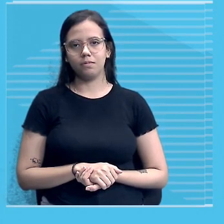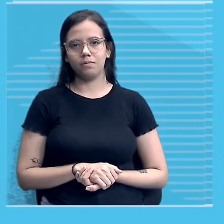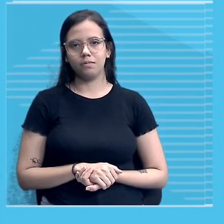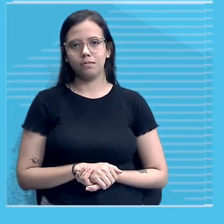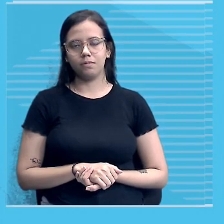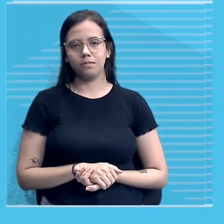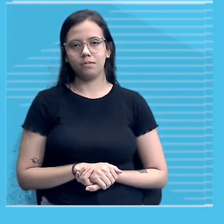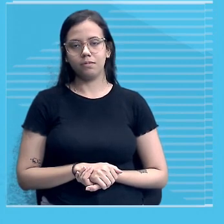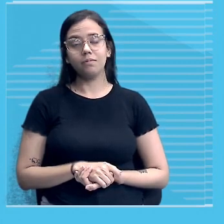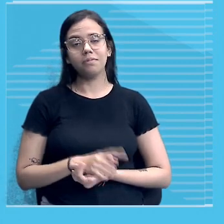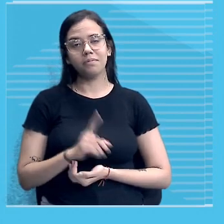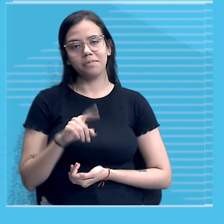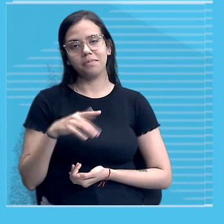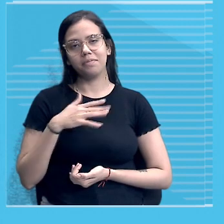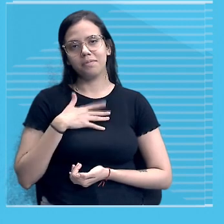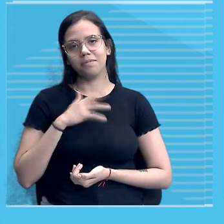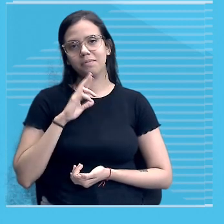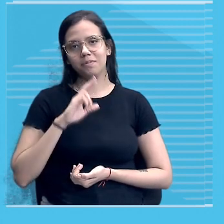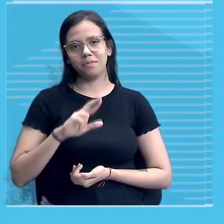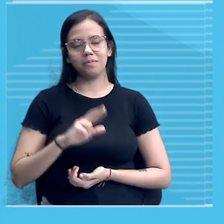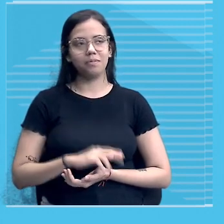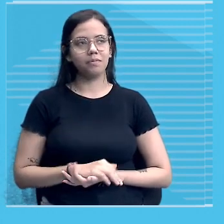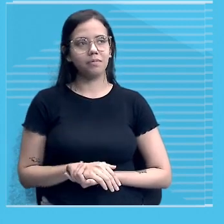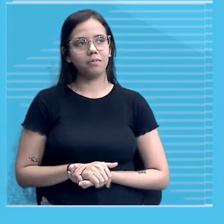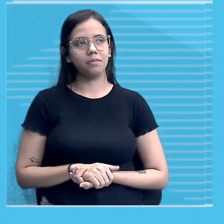e essa é a minha resposta